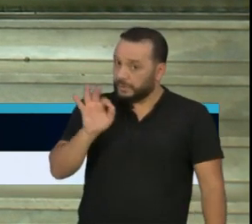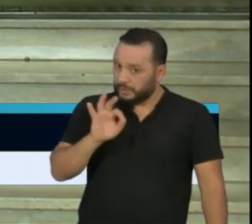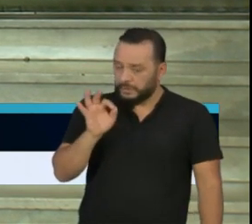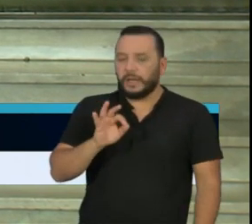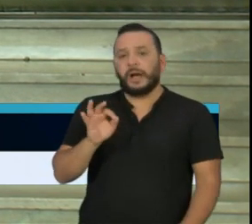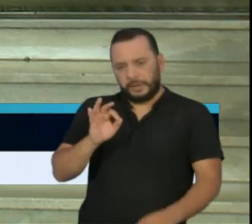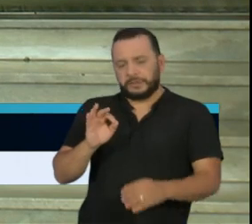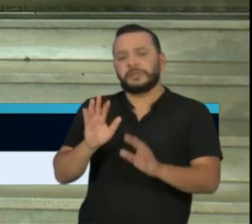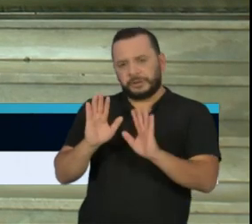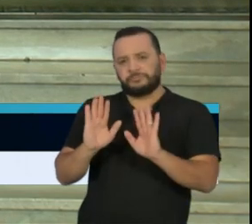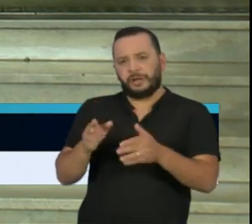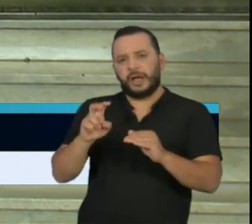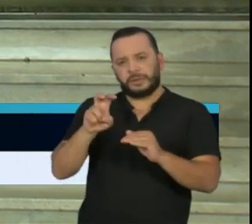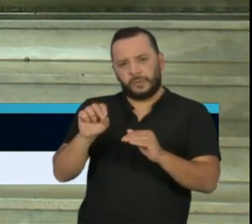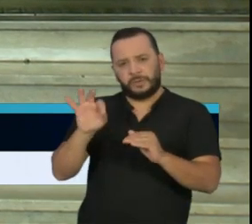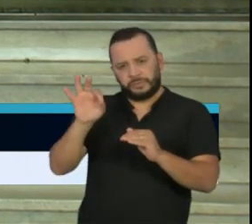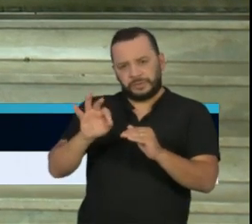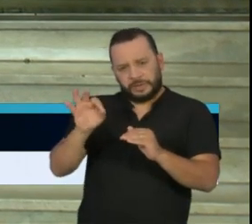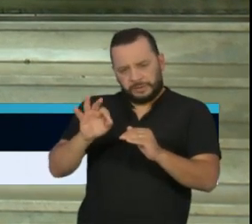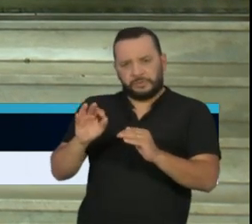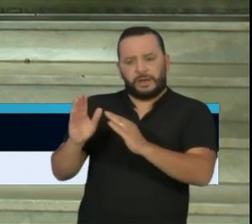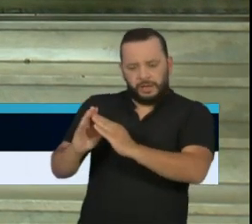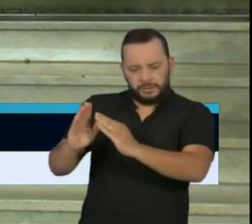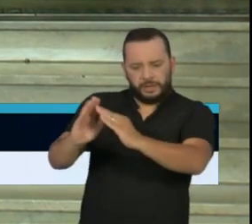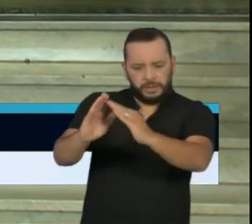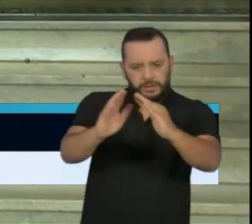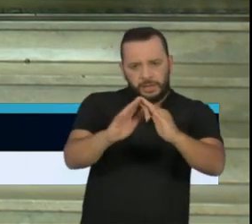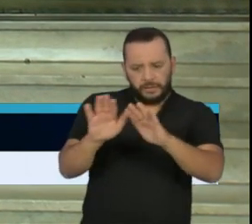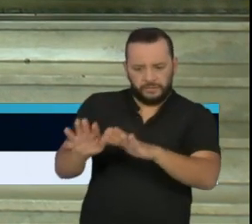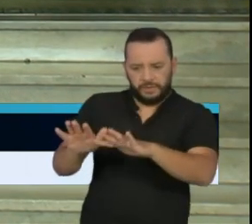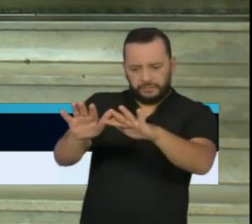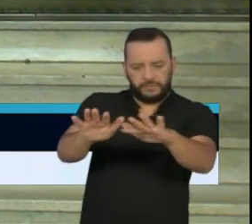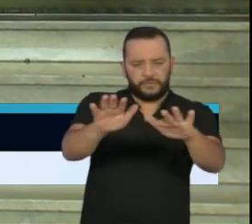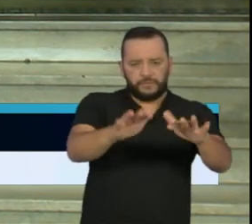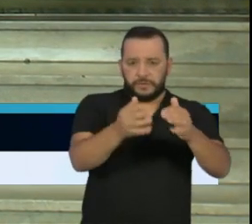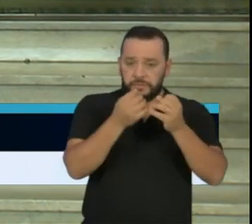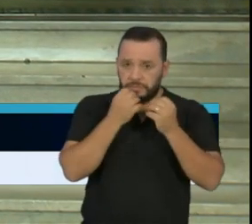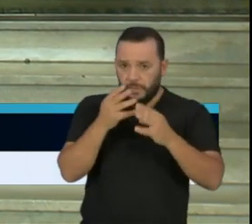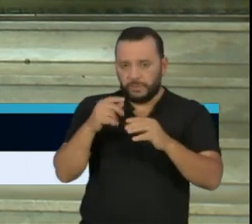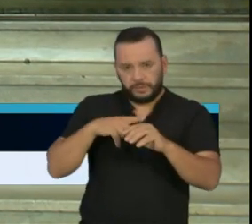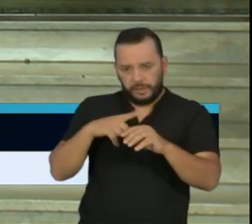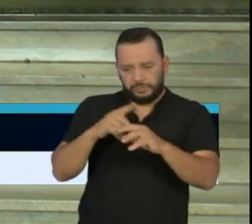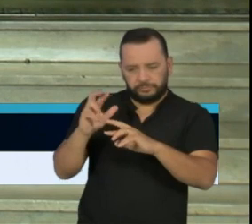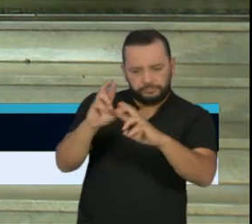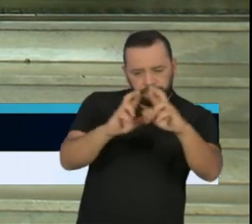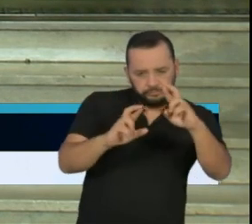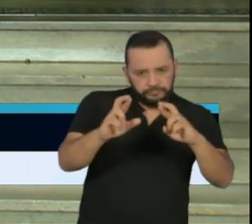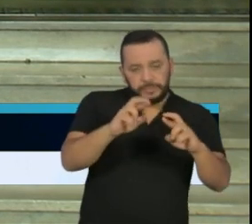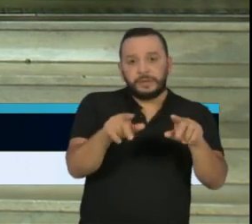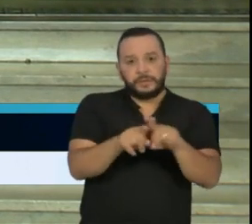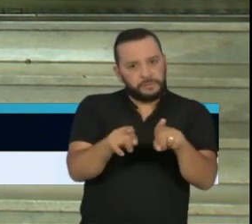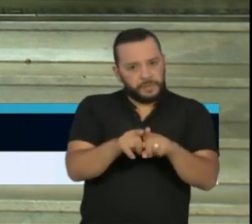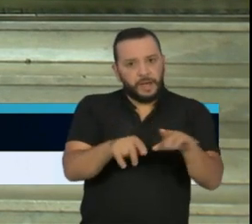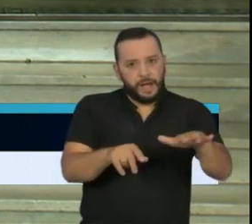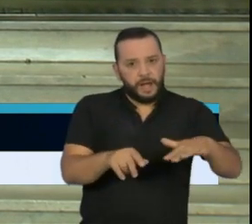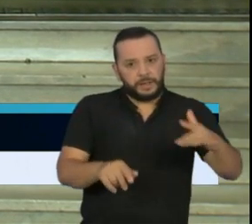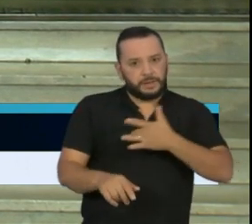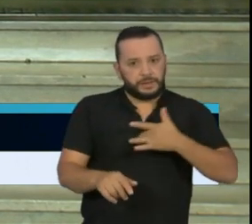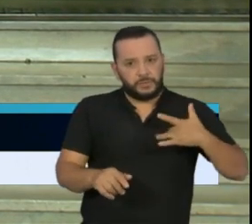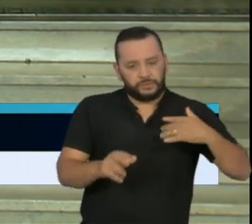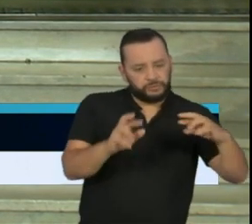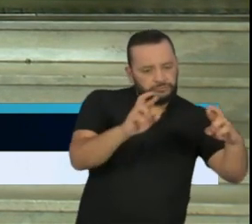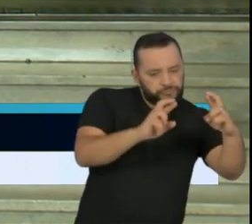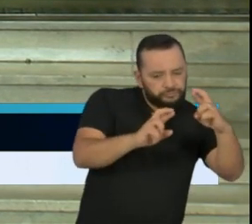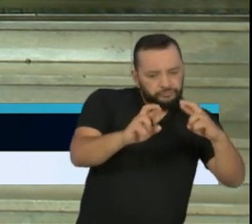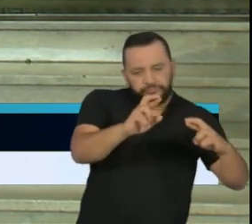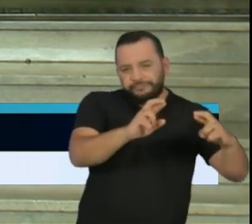lado do monitoramento do sistema de atendimento público de saúde, assim como o privado, e a disseminação ou não do